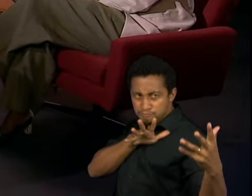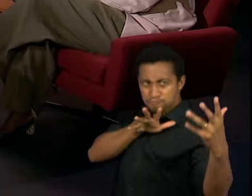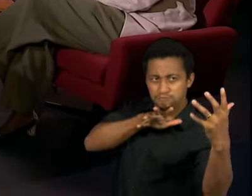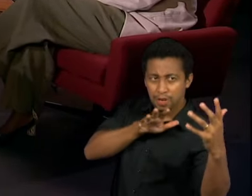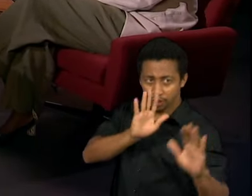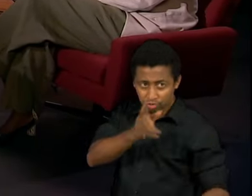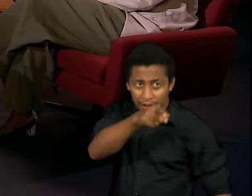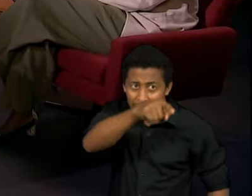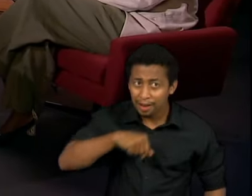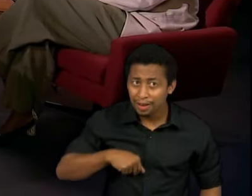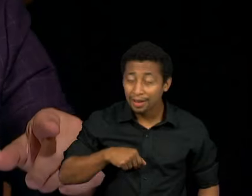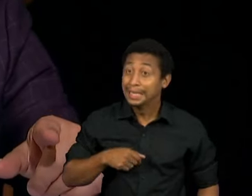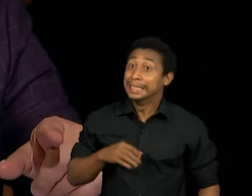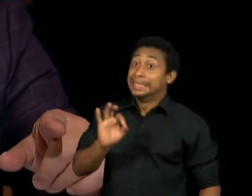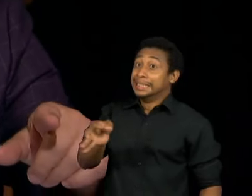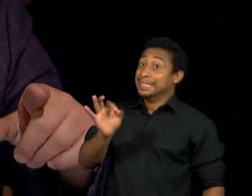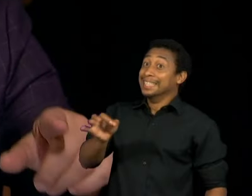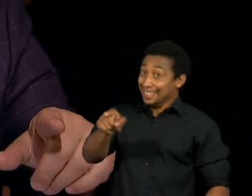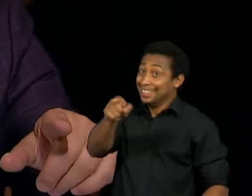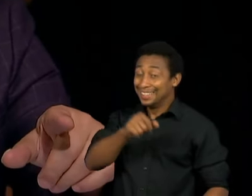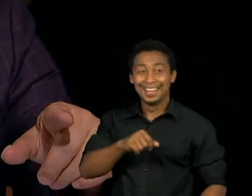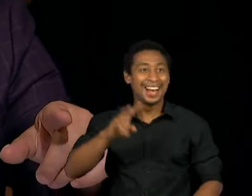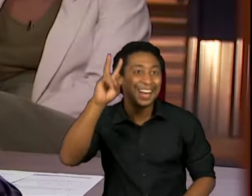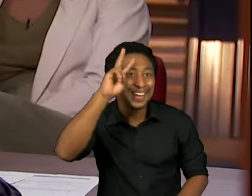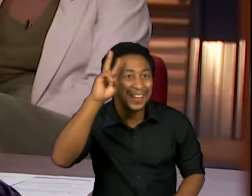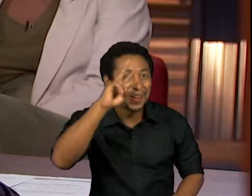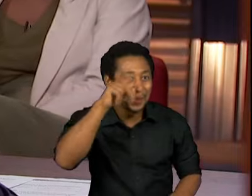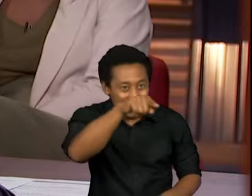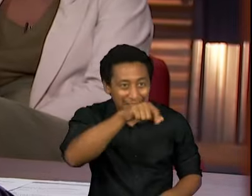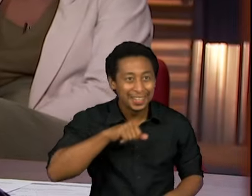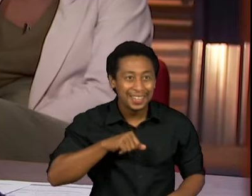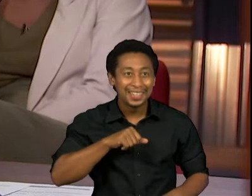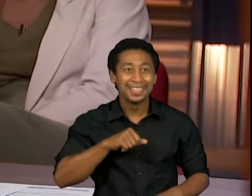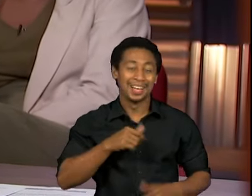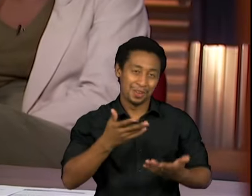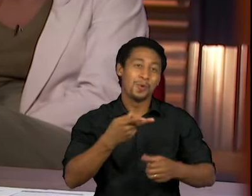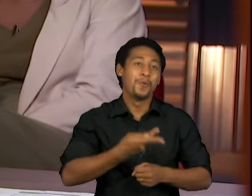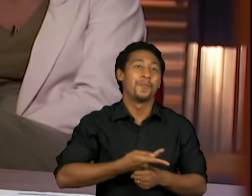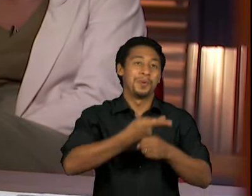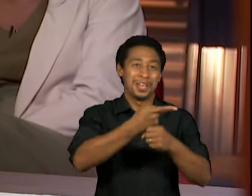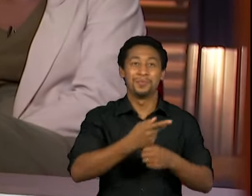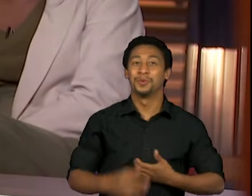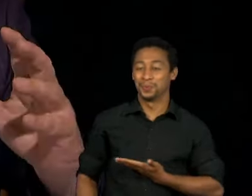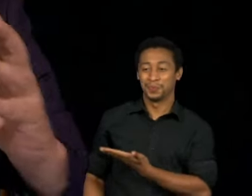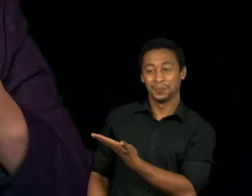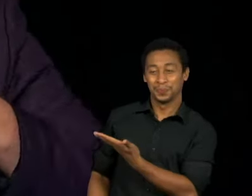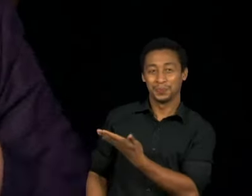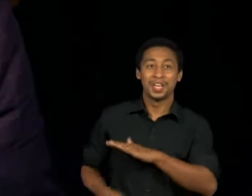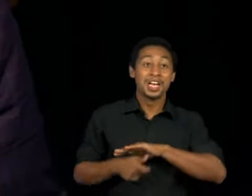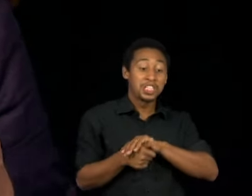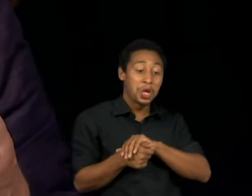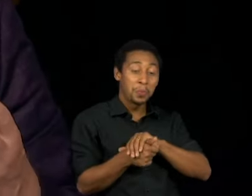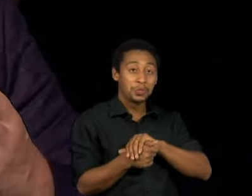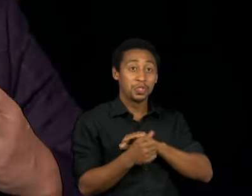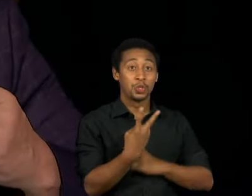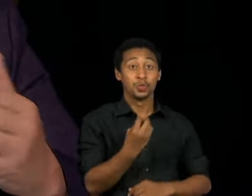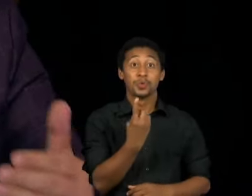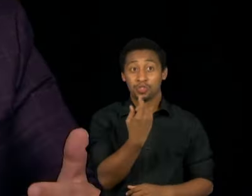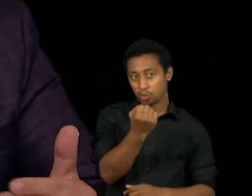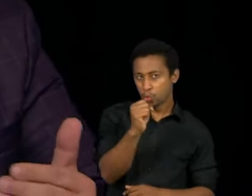transparência não é na entrega do jabuti eu não gostei de um comentário que você fez sobre o Gabeira me